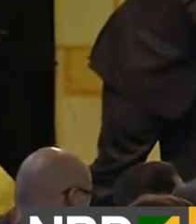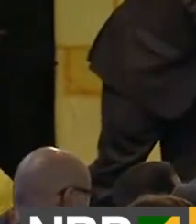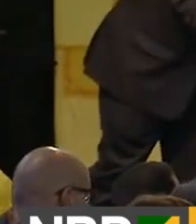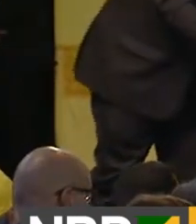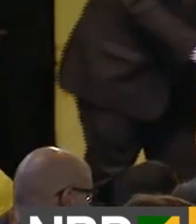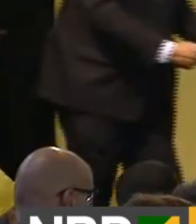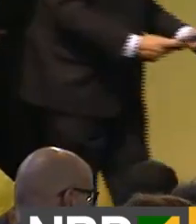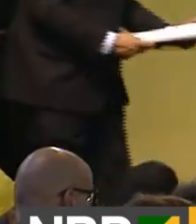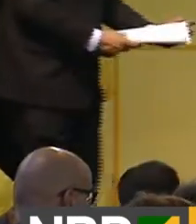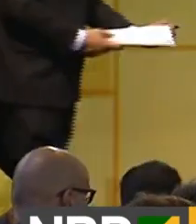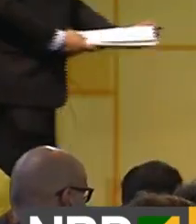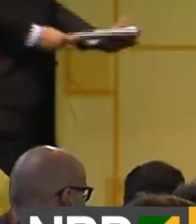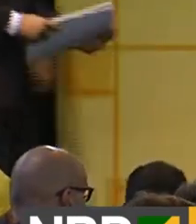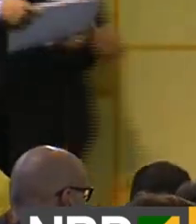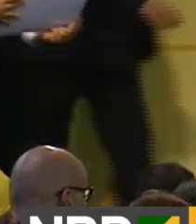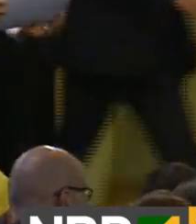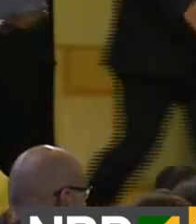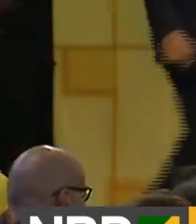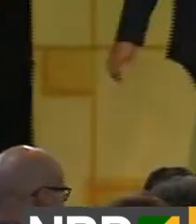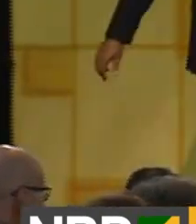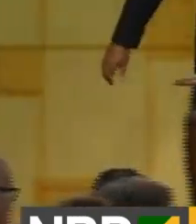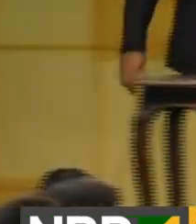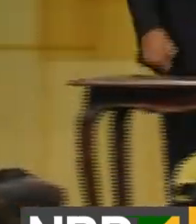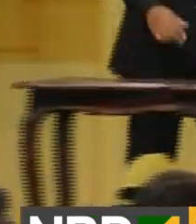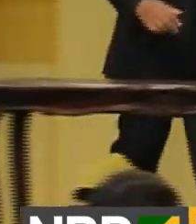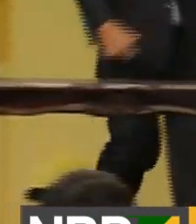Michel Temer.